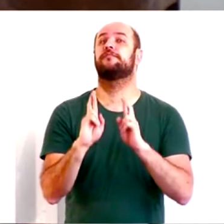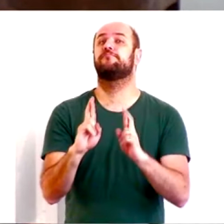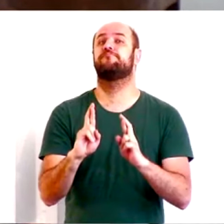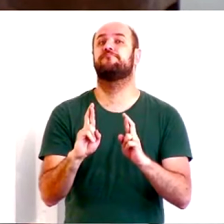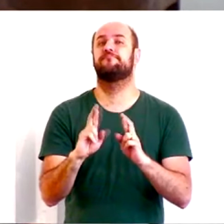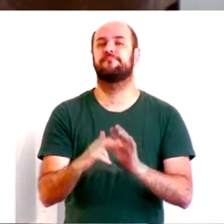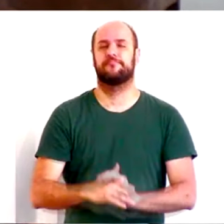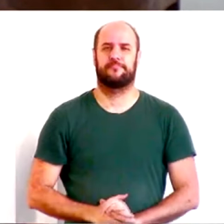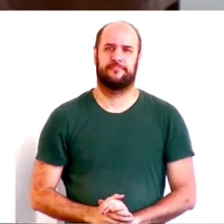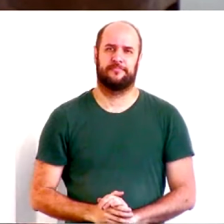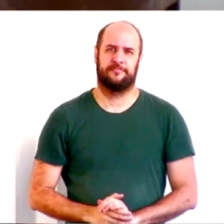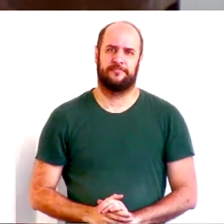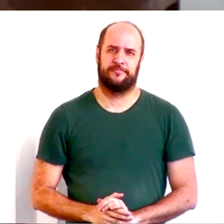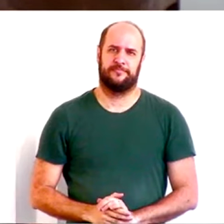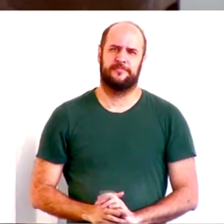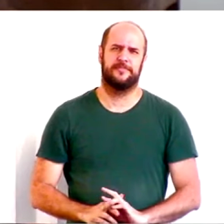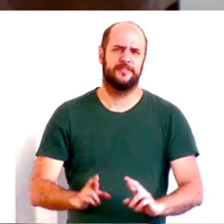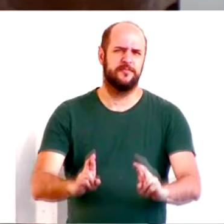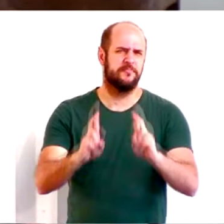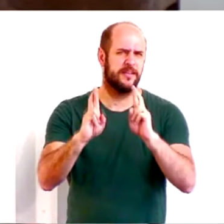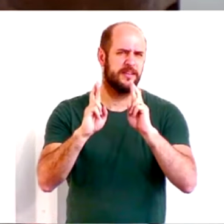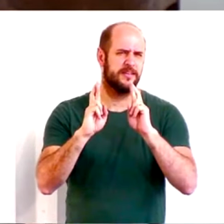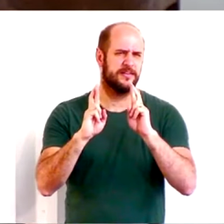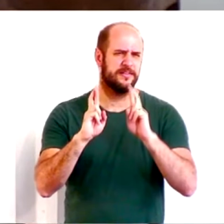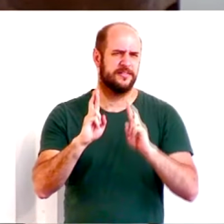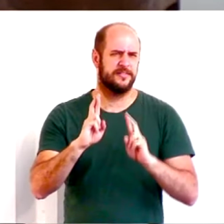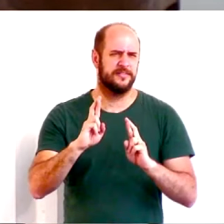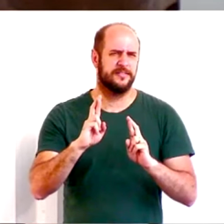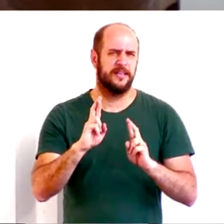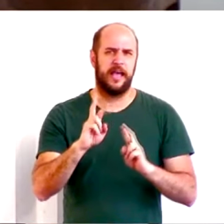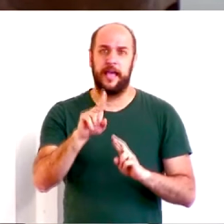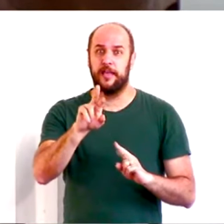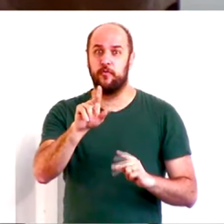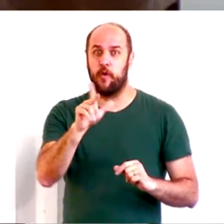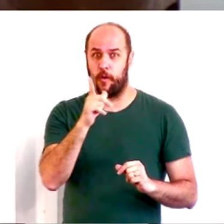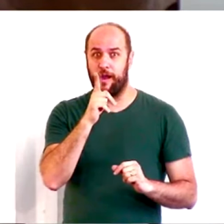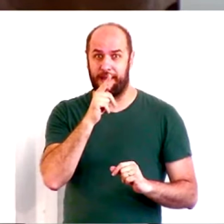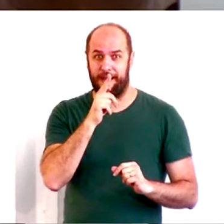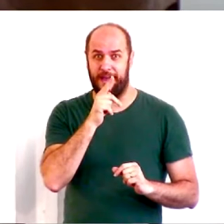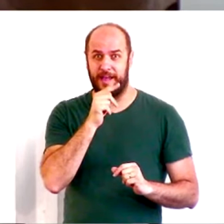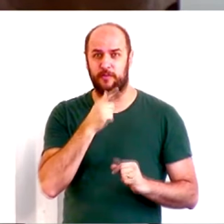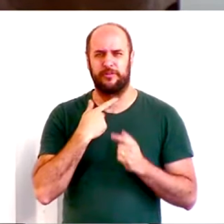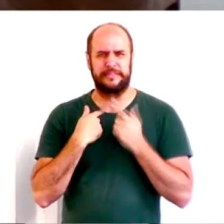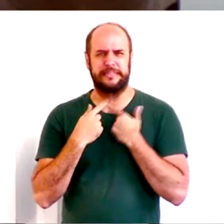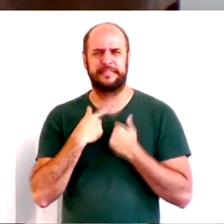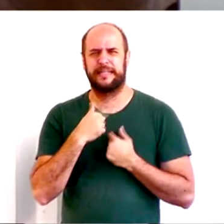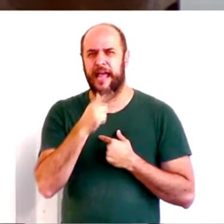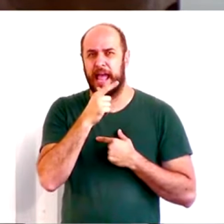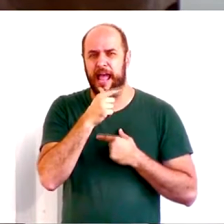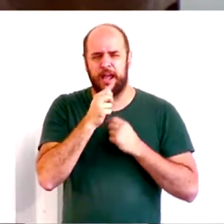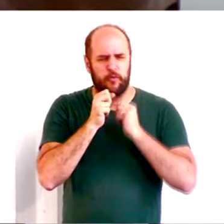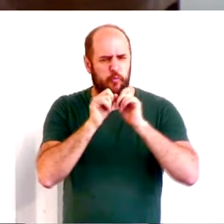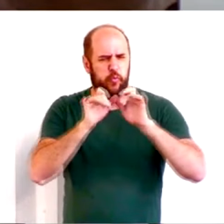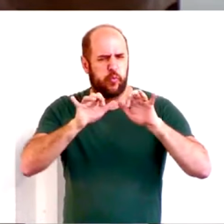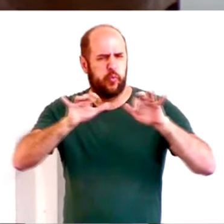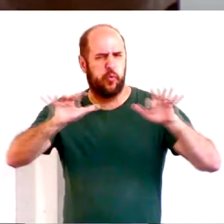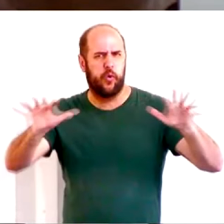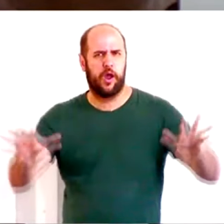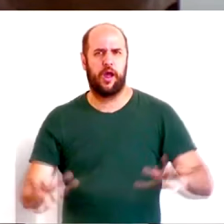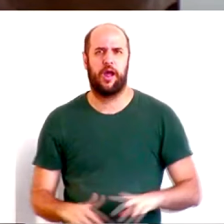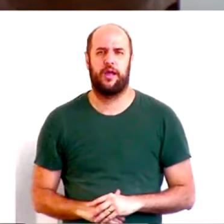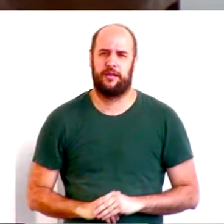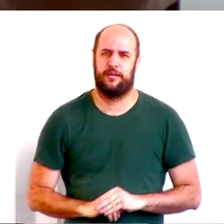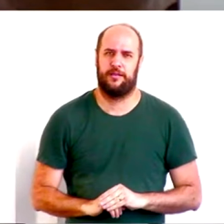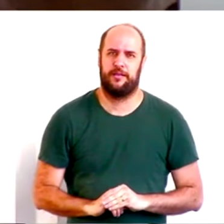essa esperança é um privilégio de um valor e uma água para que se bebam para que seja bebida para